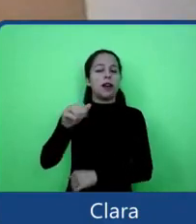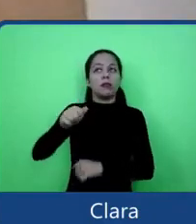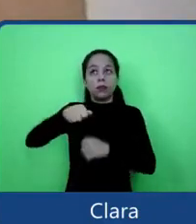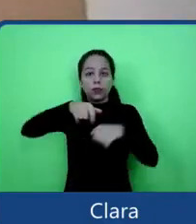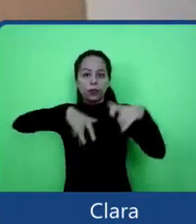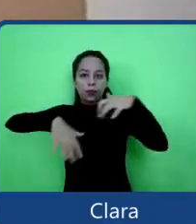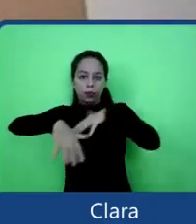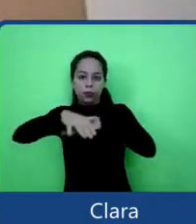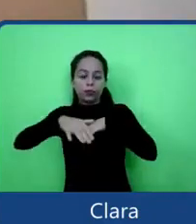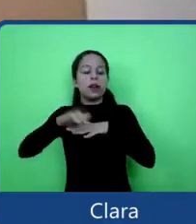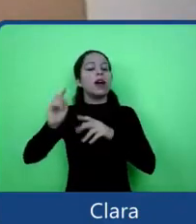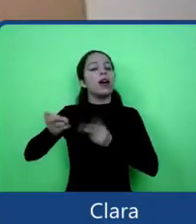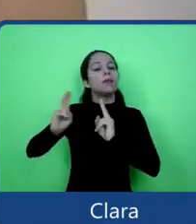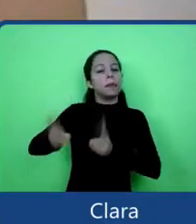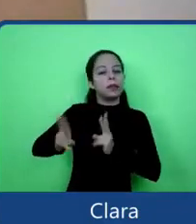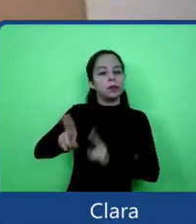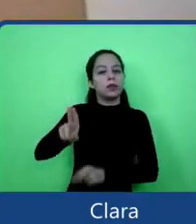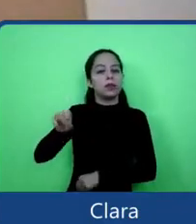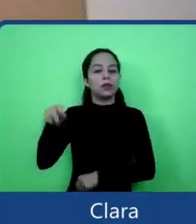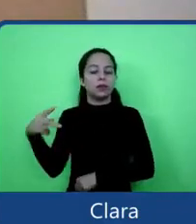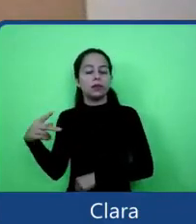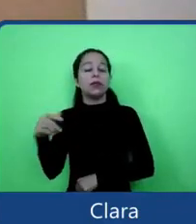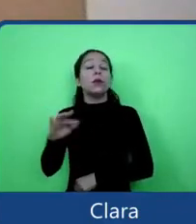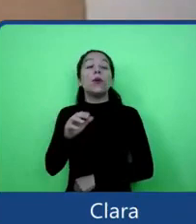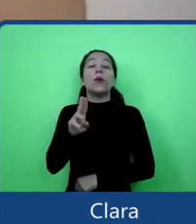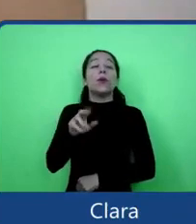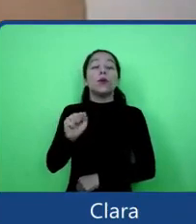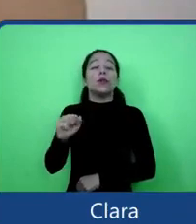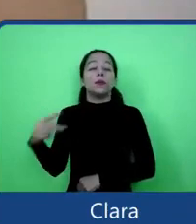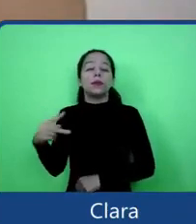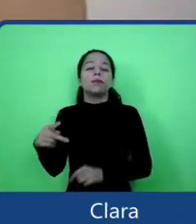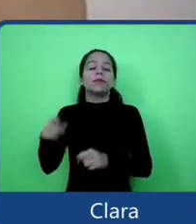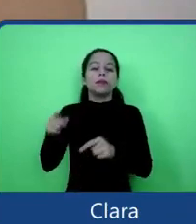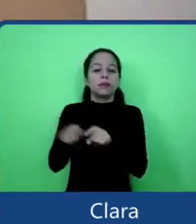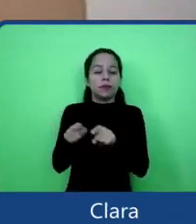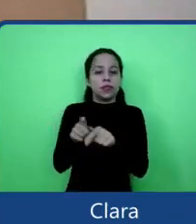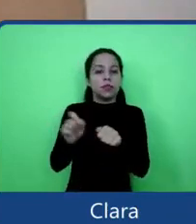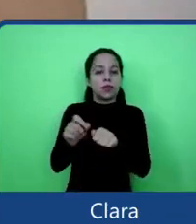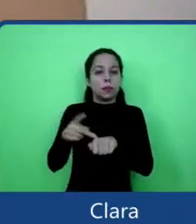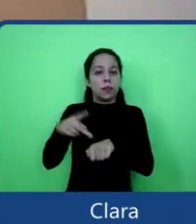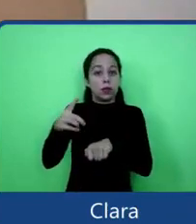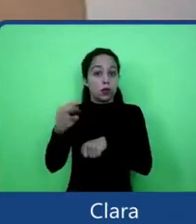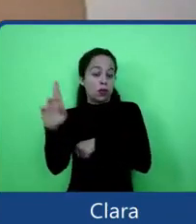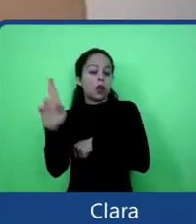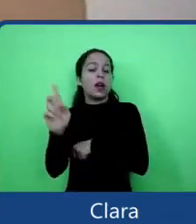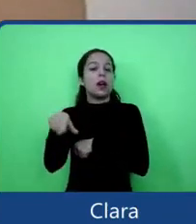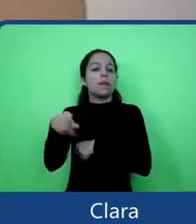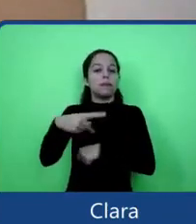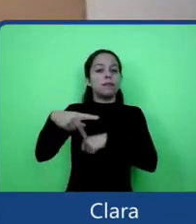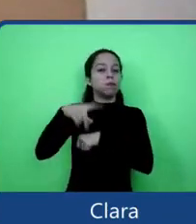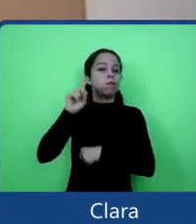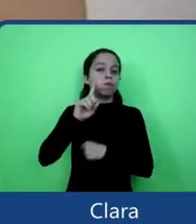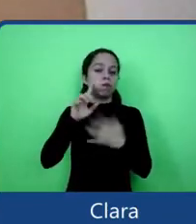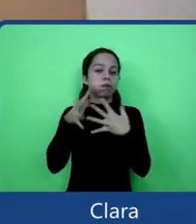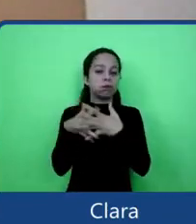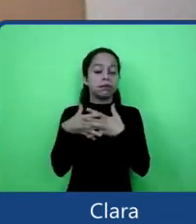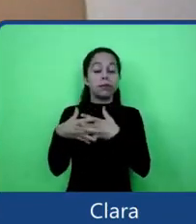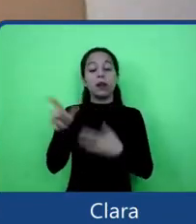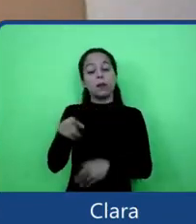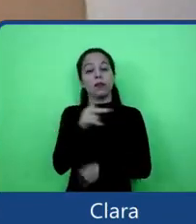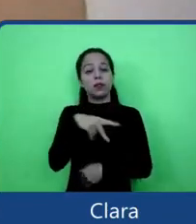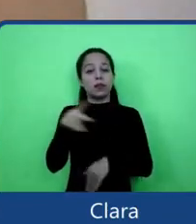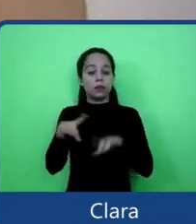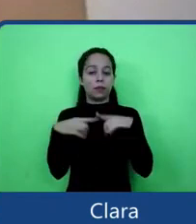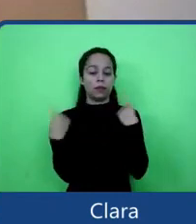2007, realizou pós-doutorado no Centro Nacional de Pesquisas Atmosféricas nos Estados Unidos, é professora do Departamento de Ciências Ambientais aqui na Unifesp